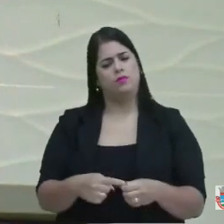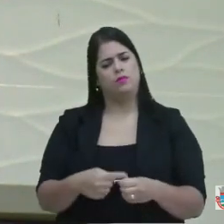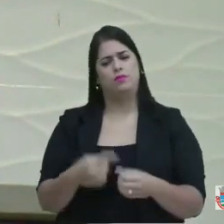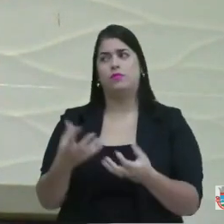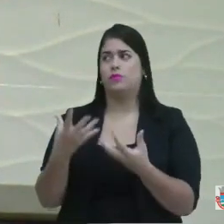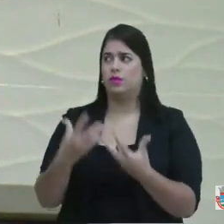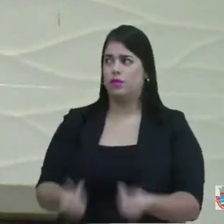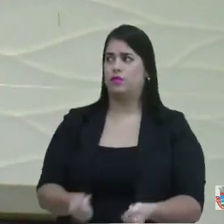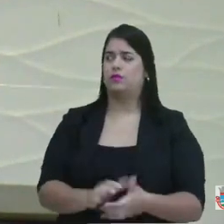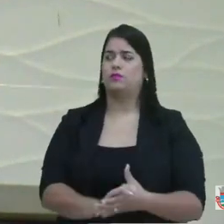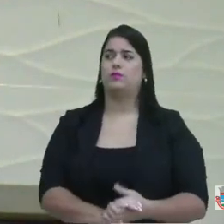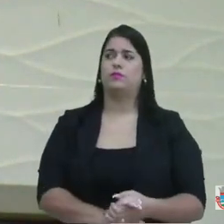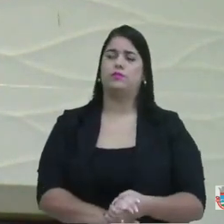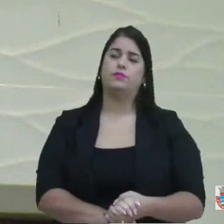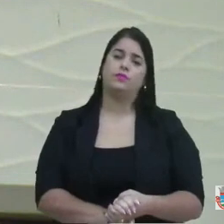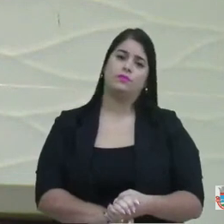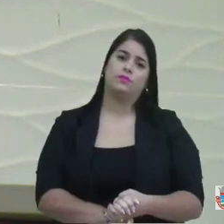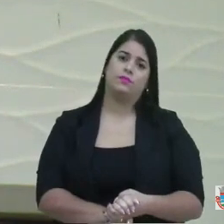que não. Então,